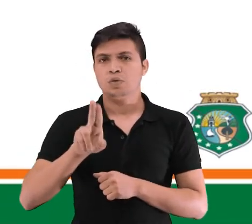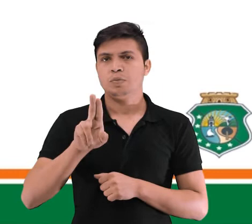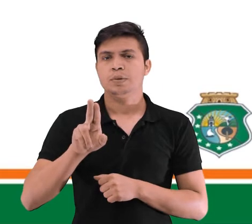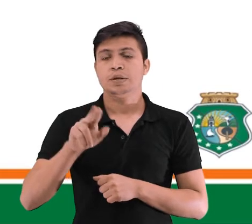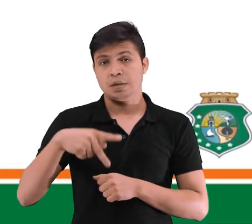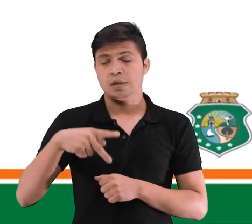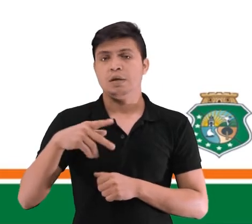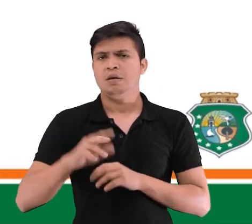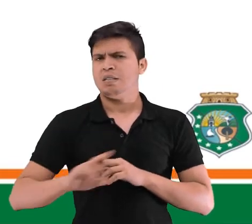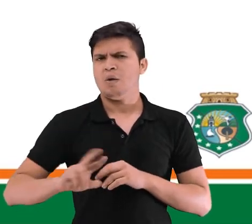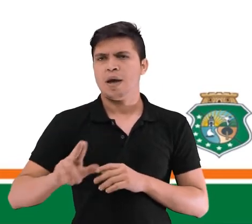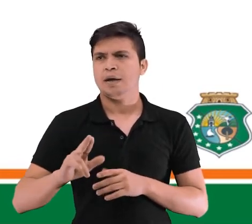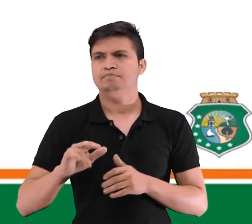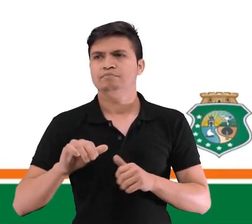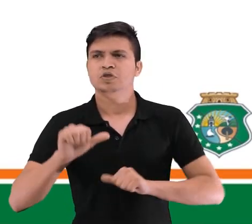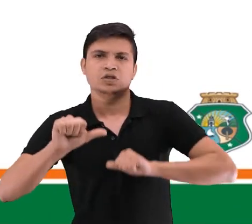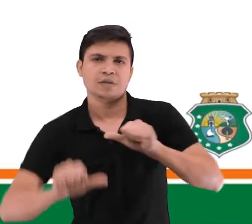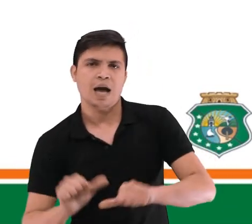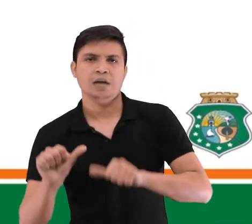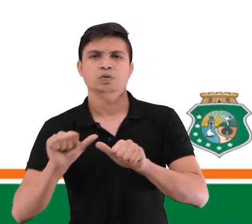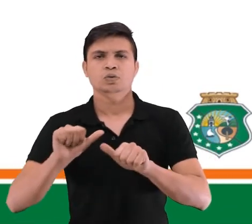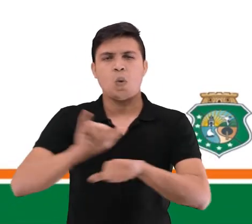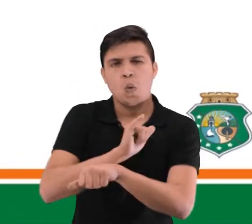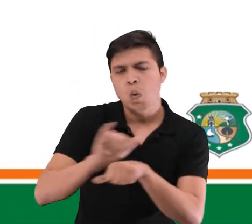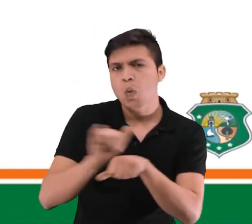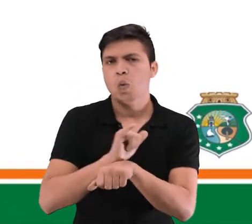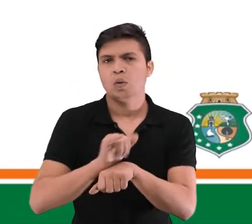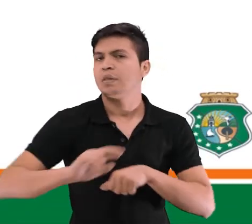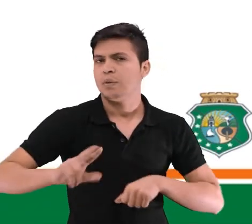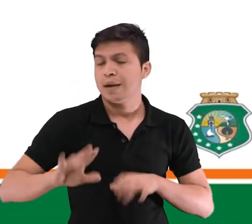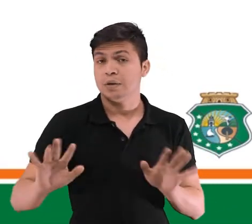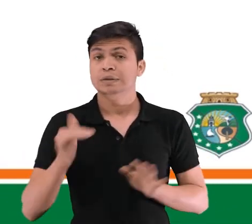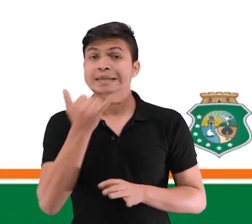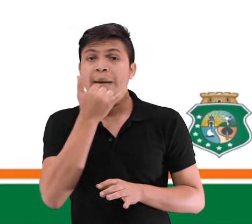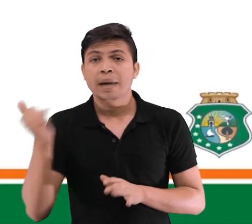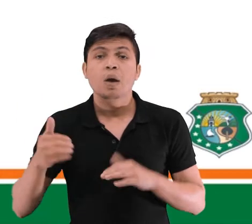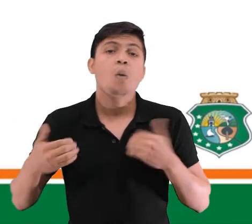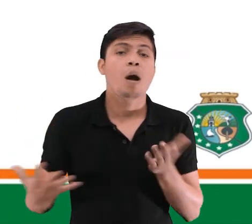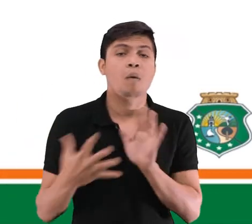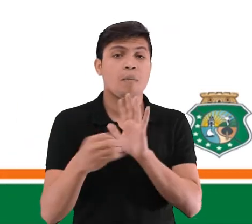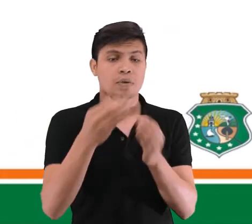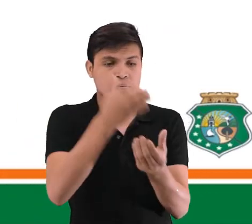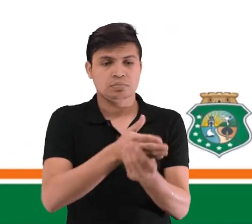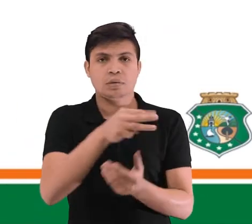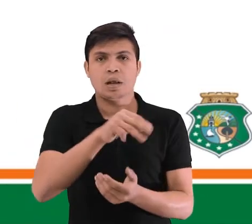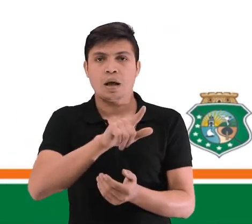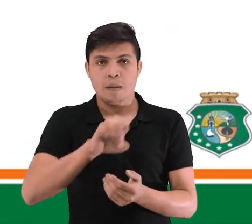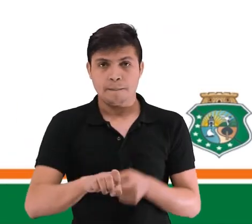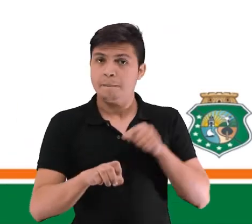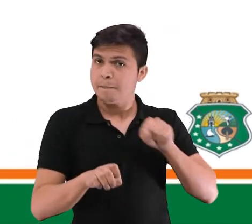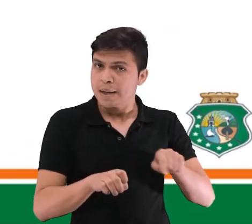didático. Então vai depender, pessoal, do modelo da sua placa-mãe, vai depender